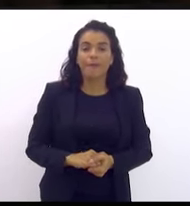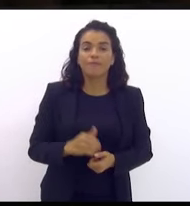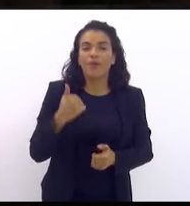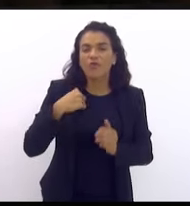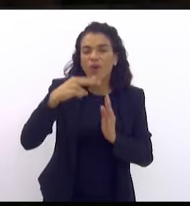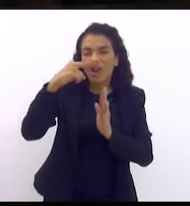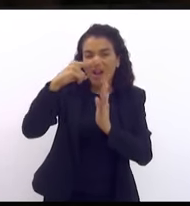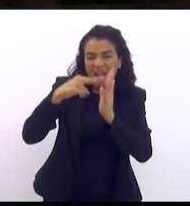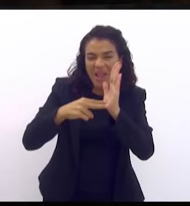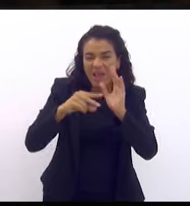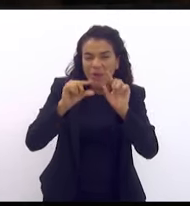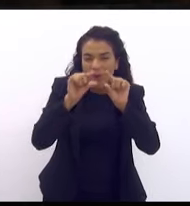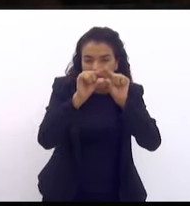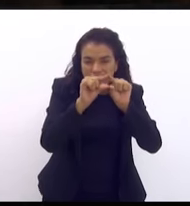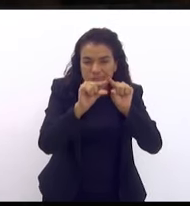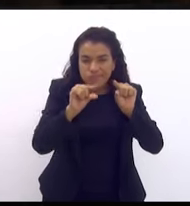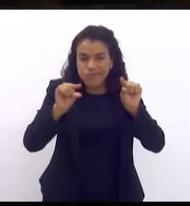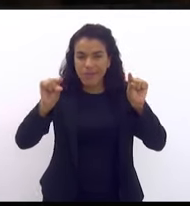um trechinho